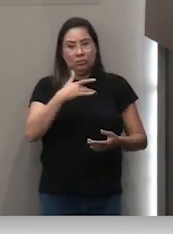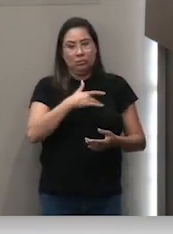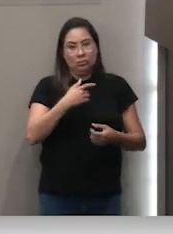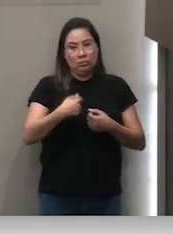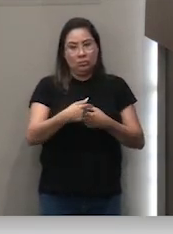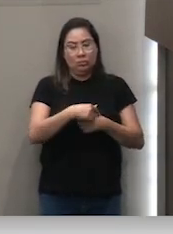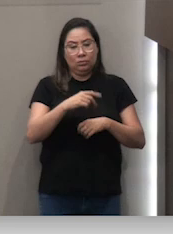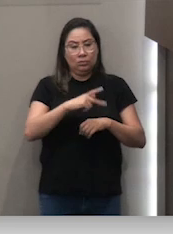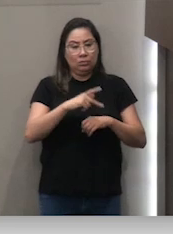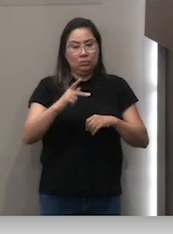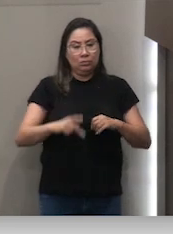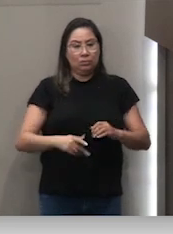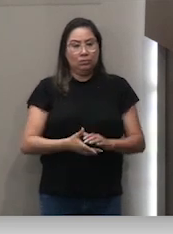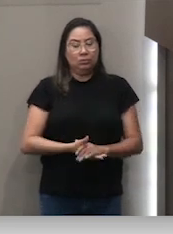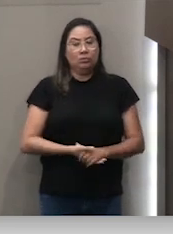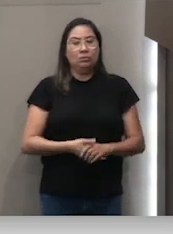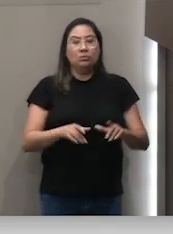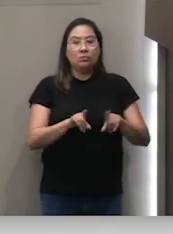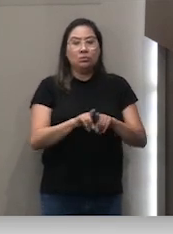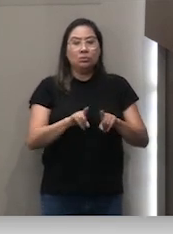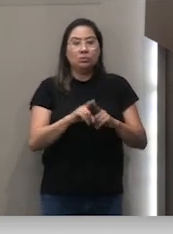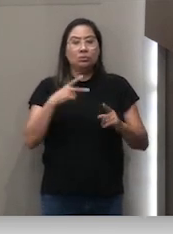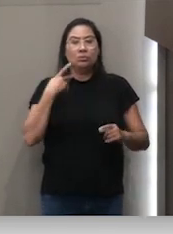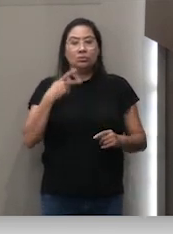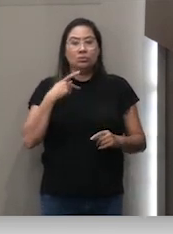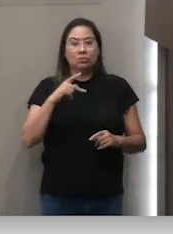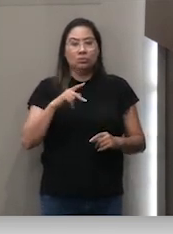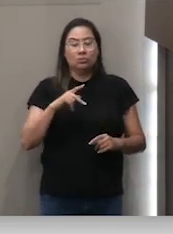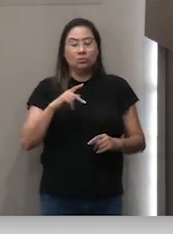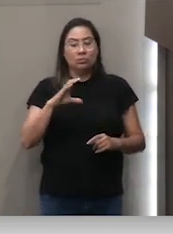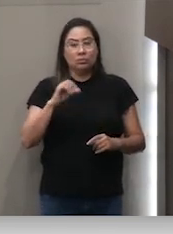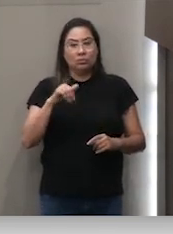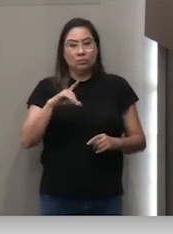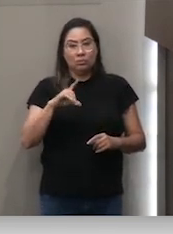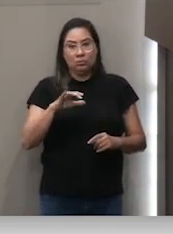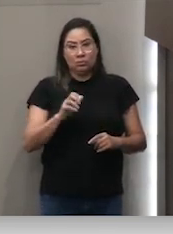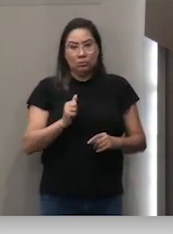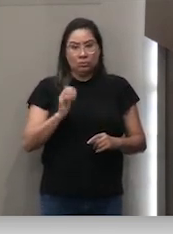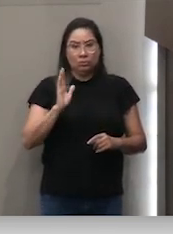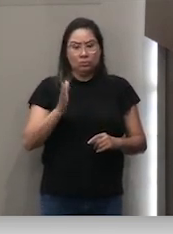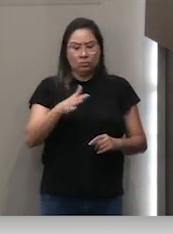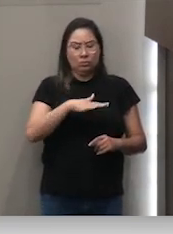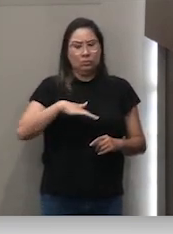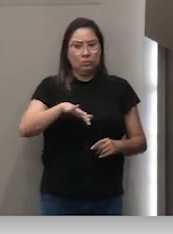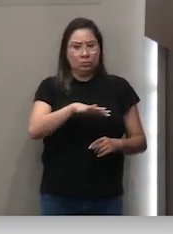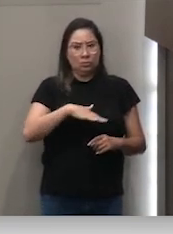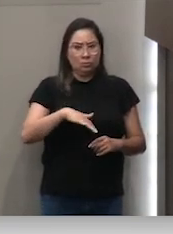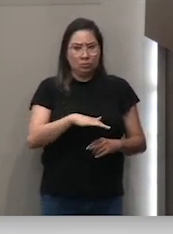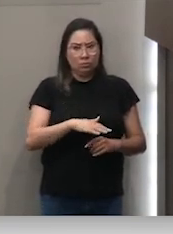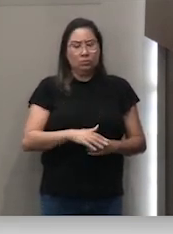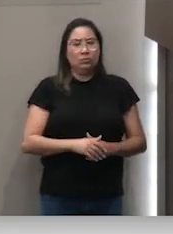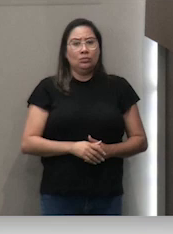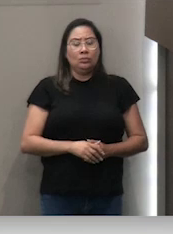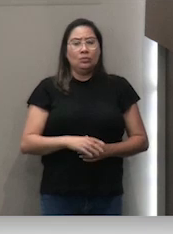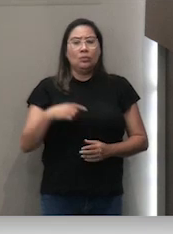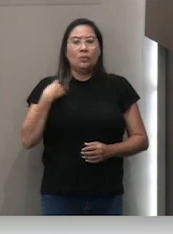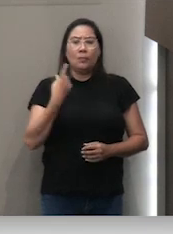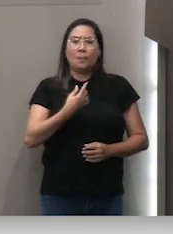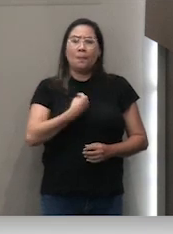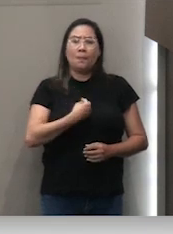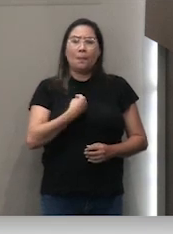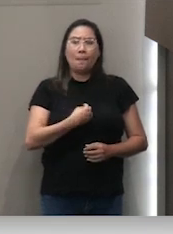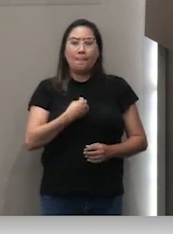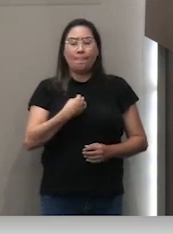município de Passo Fundo. Aqui também o vereador Rodinei Candeia já colocou algumas situações. A gente tem que estar